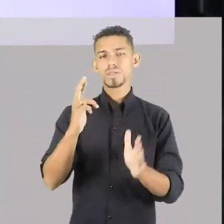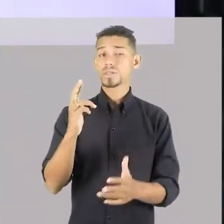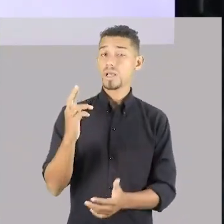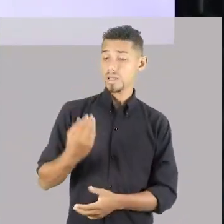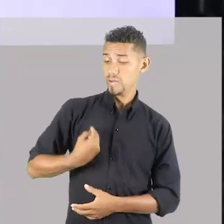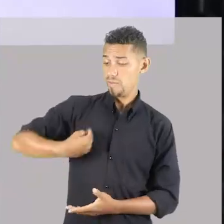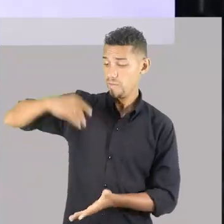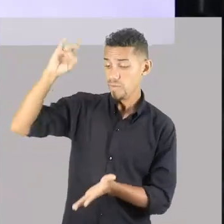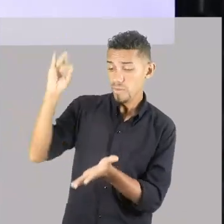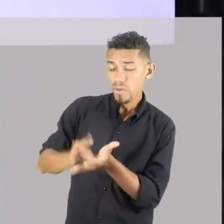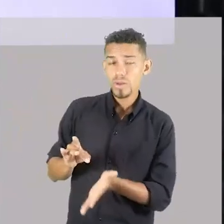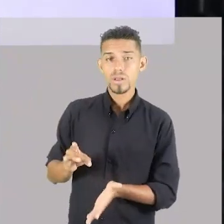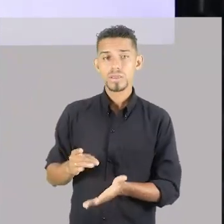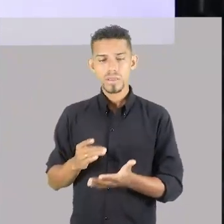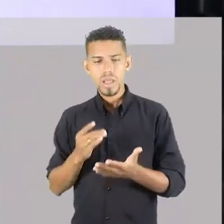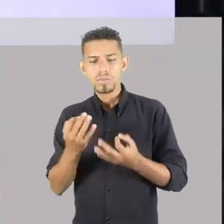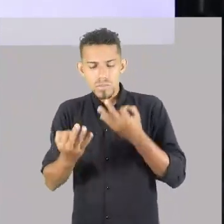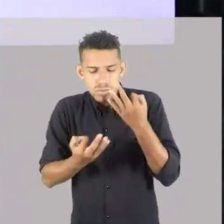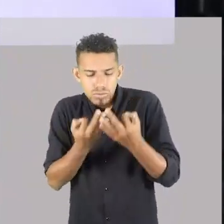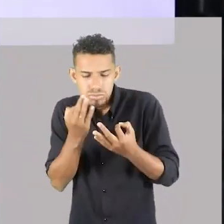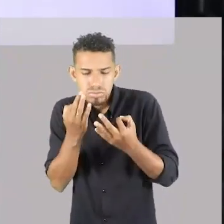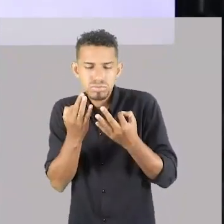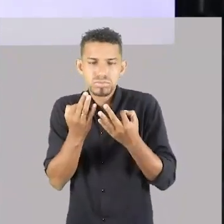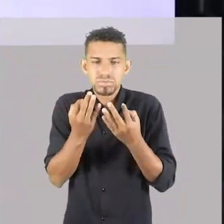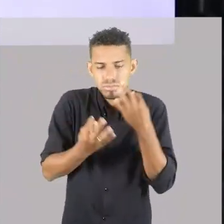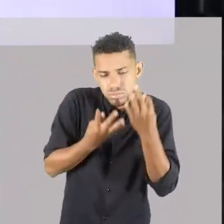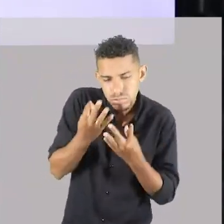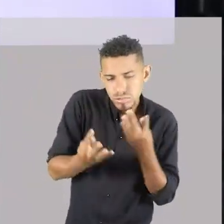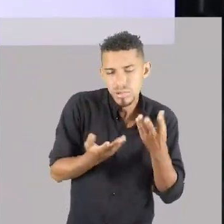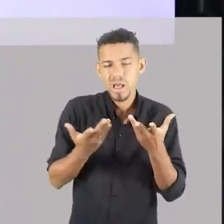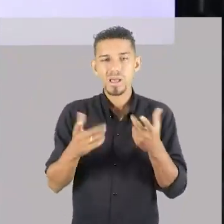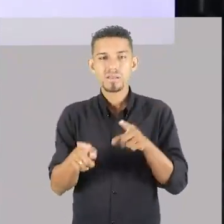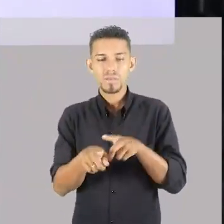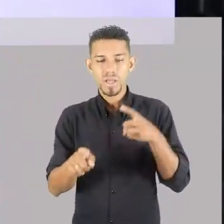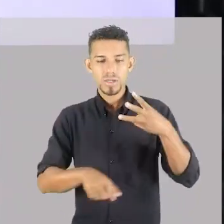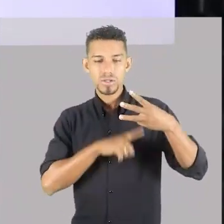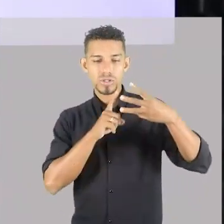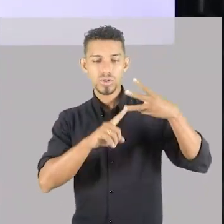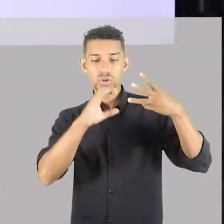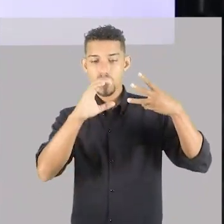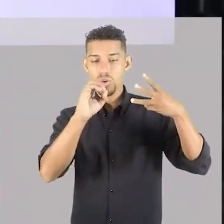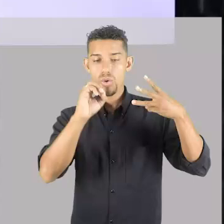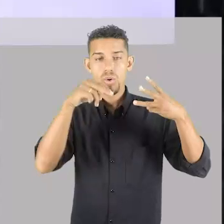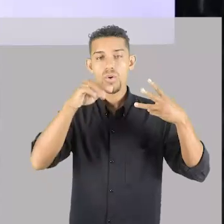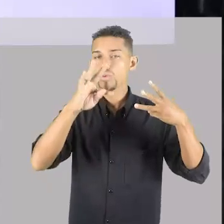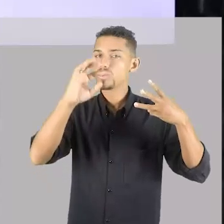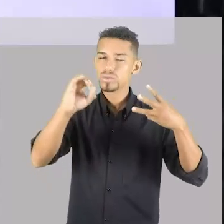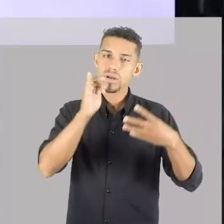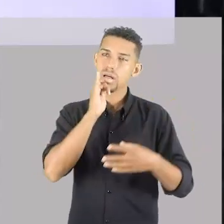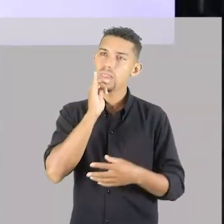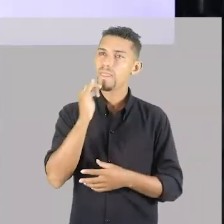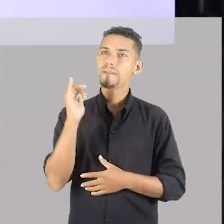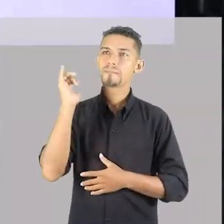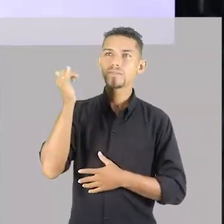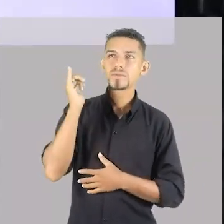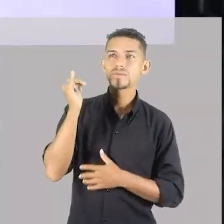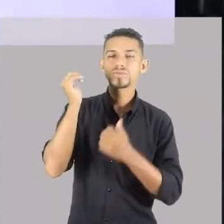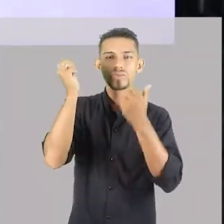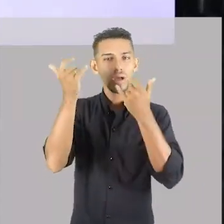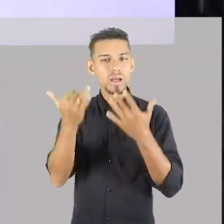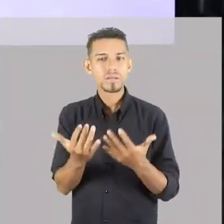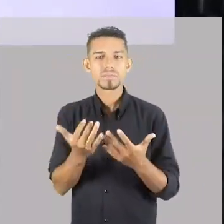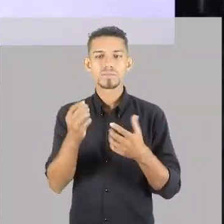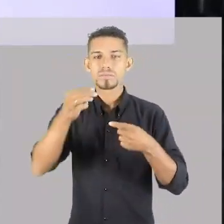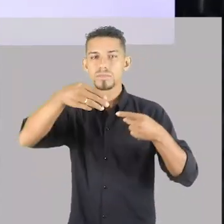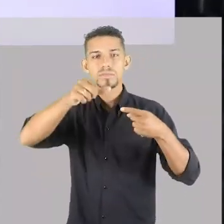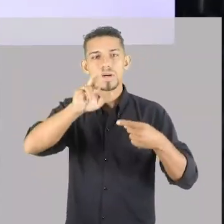forma de escrever. Tá? Os contos também, os contos, você pega, por exemplo, um conto, vamos supor, de Marina Colasanti, que eu